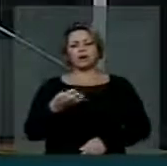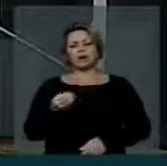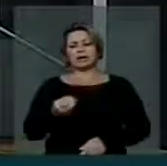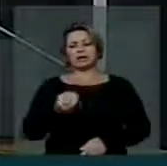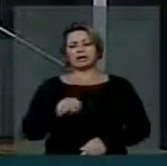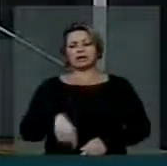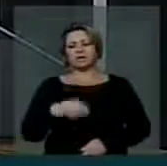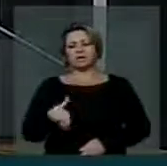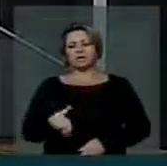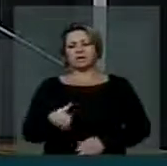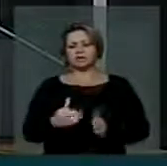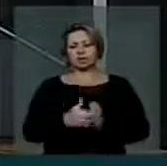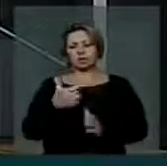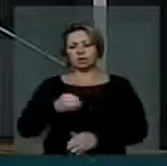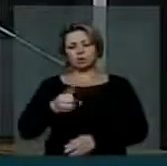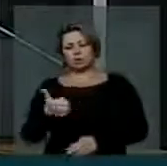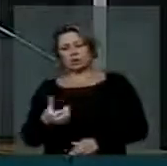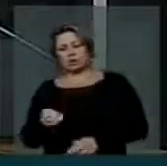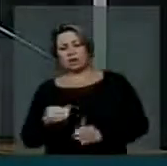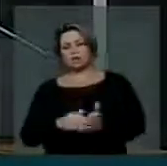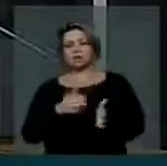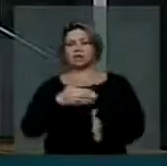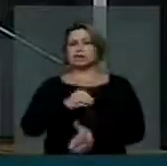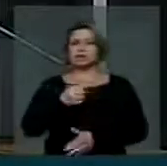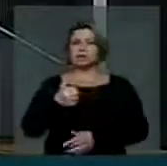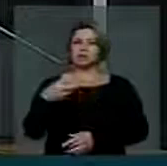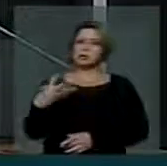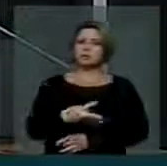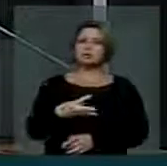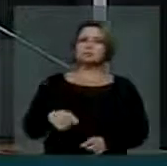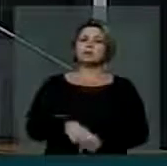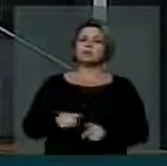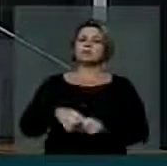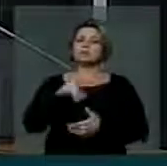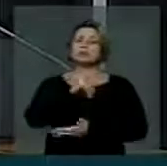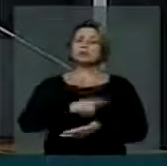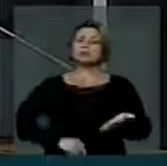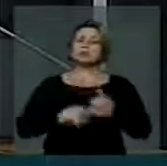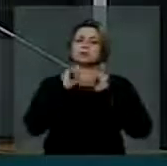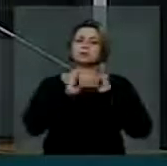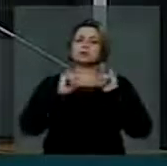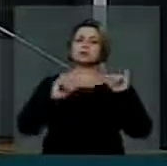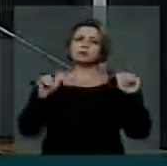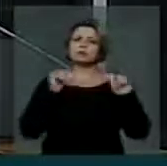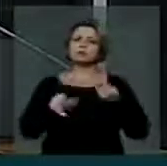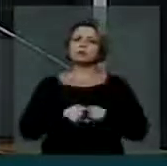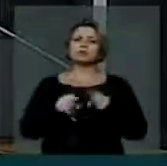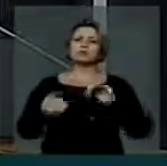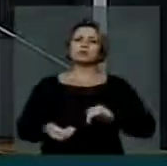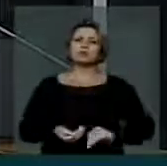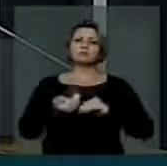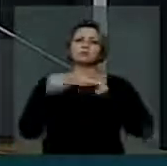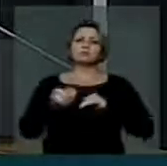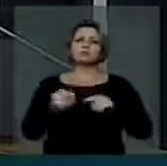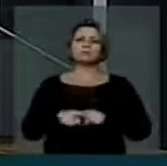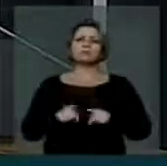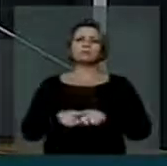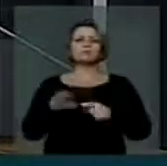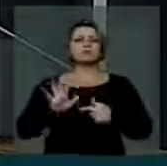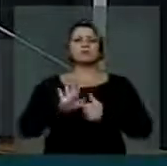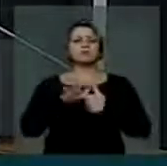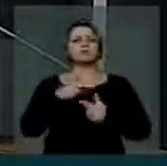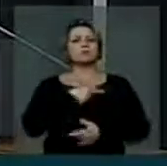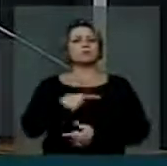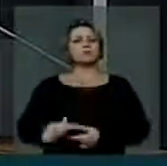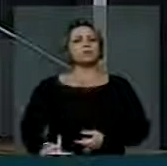40,6% entre 2010 e 2013. Em documento de informação ao Congresso Nacional, a